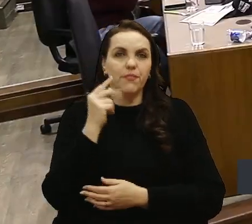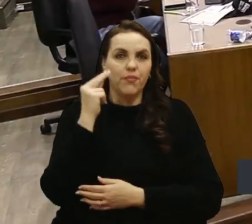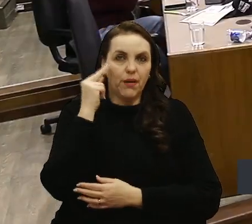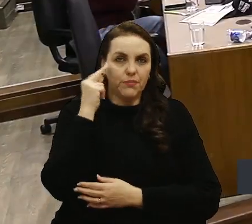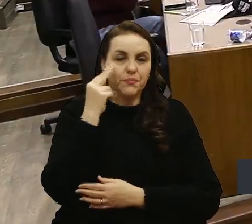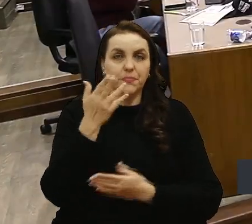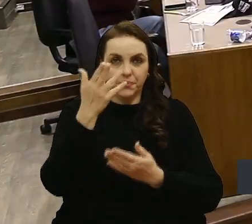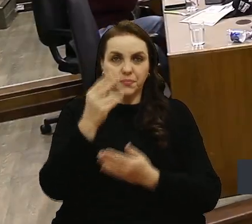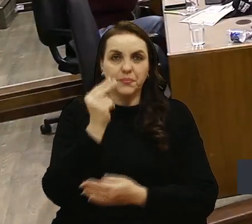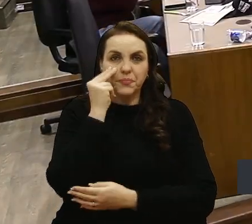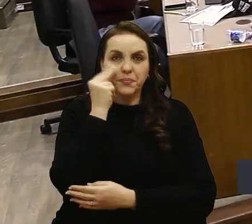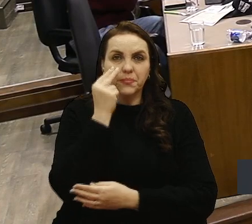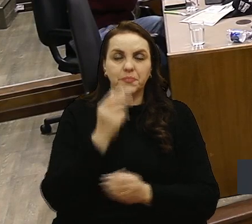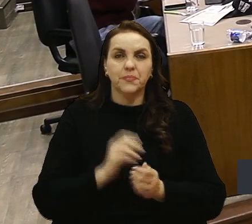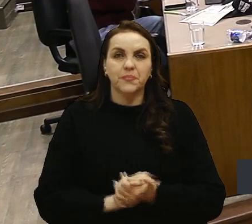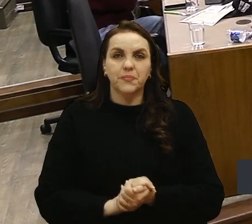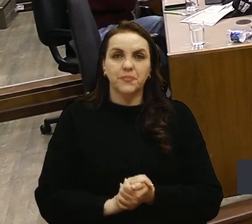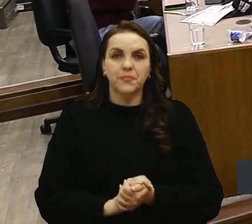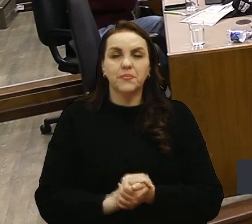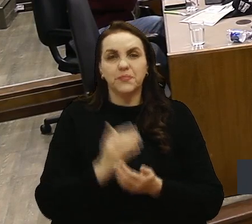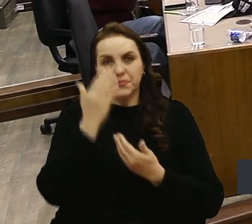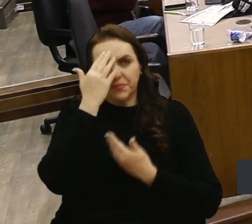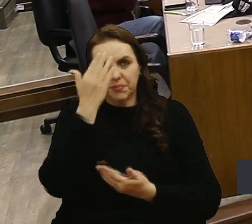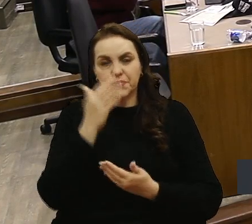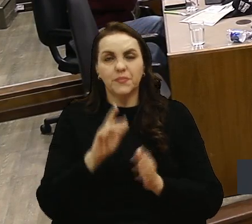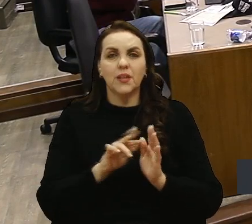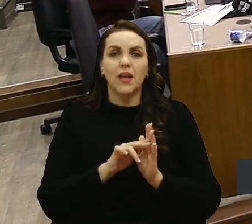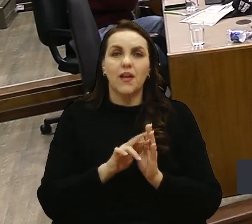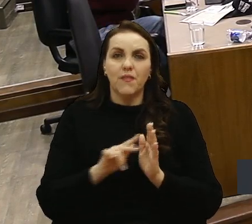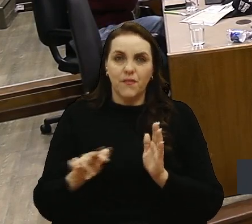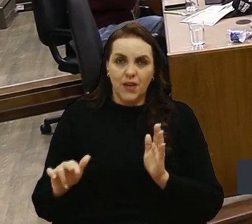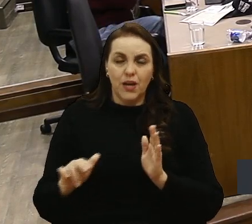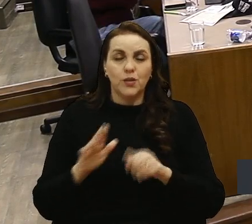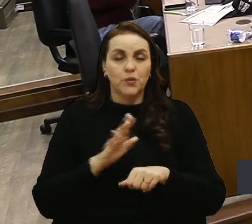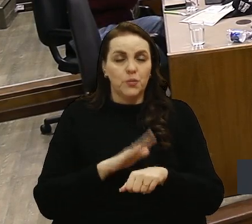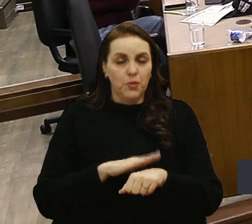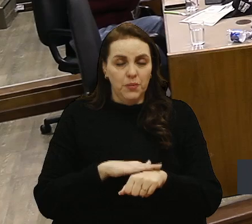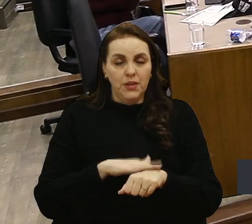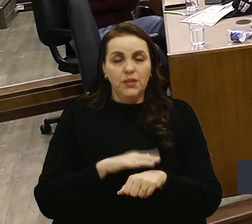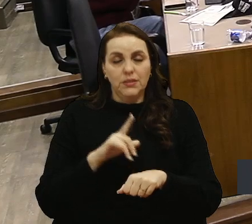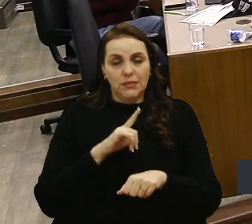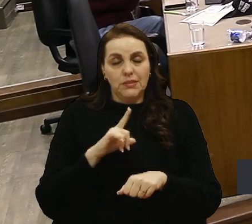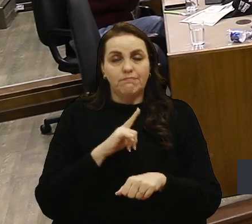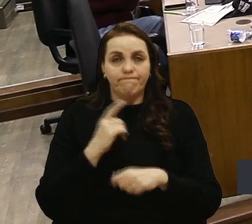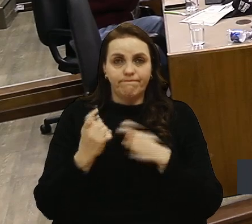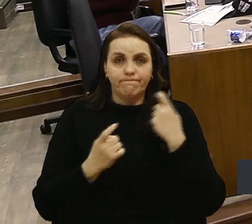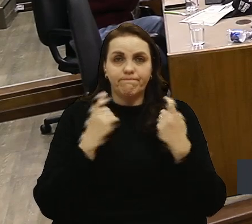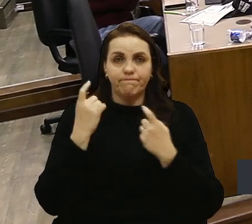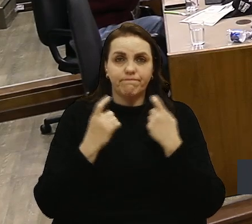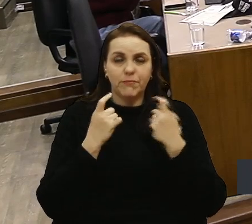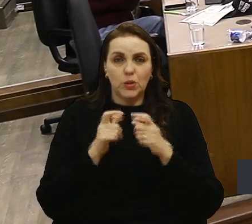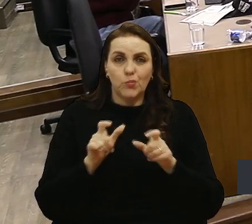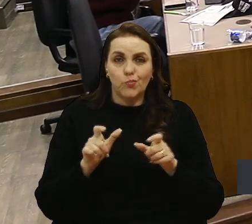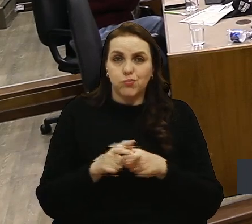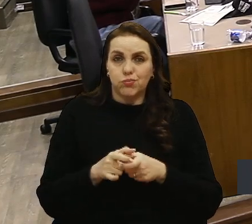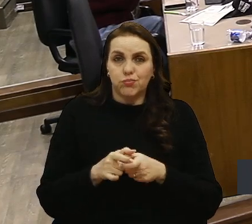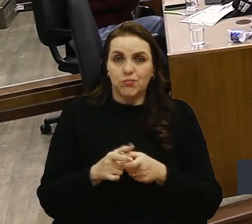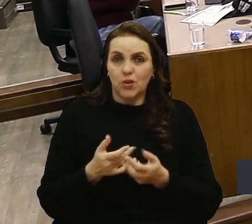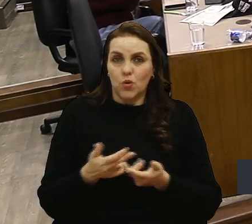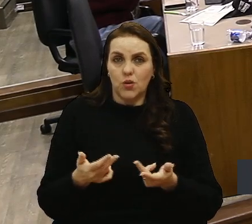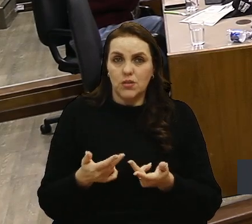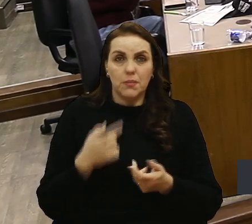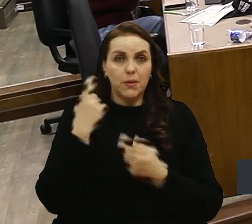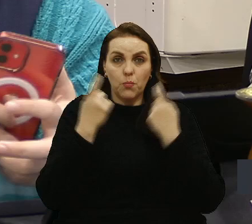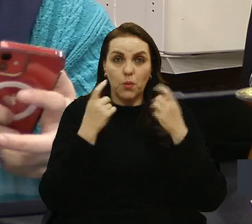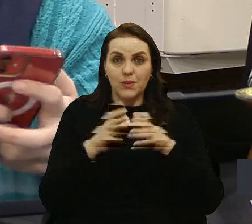tem a sua parte. Muito obrigado. Eu acho que em diversas oportunidades a gente acaba se preocupando com o micro, né, vereador Santo Fantinel, e não se preocupa com o